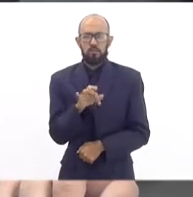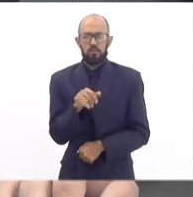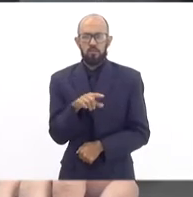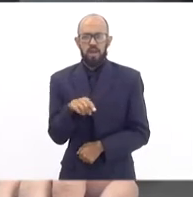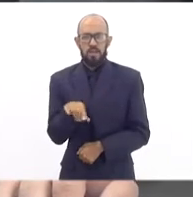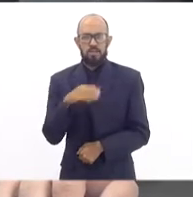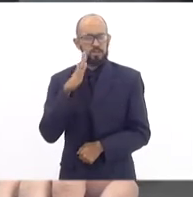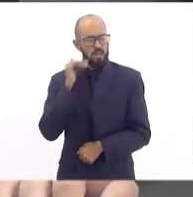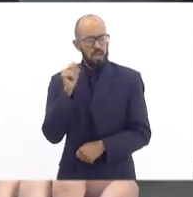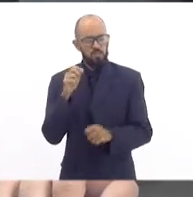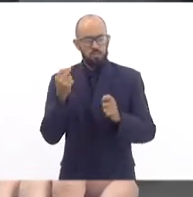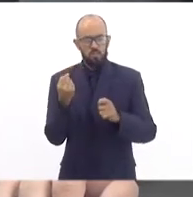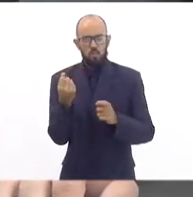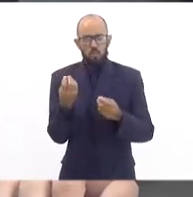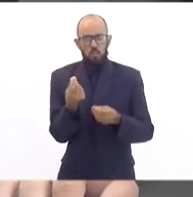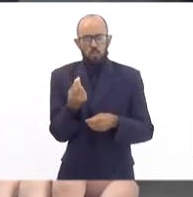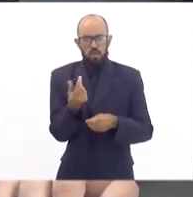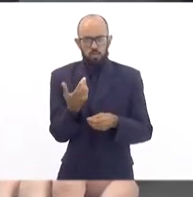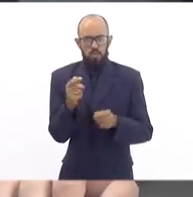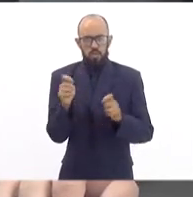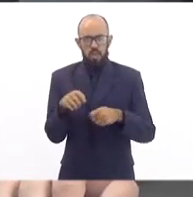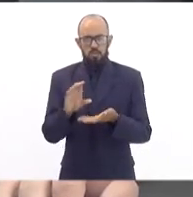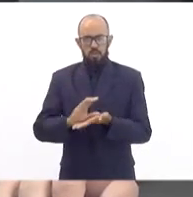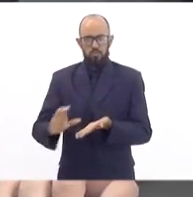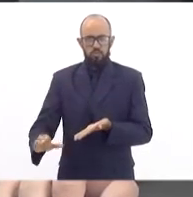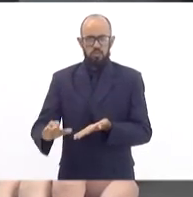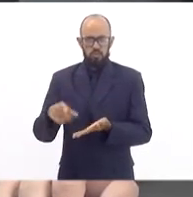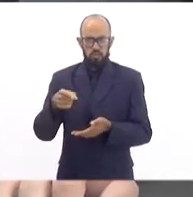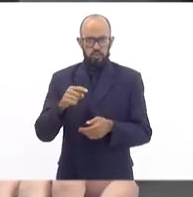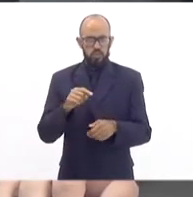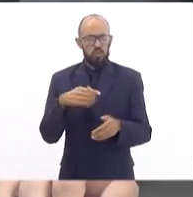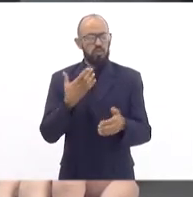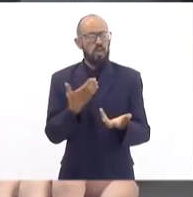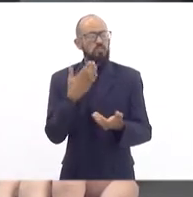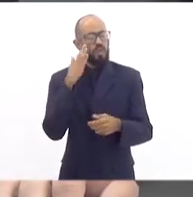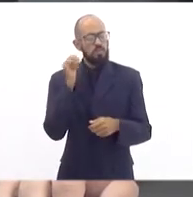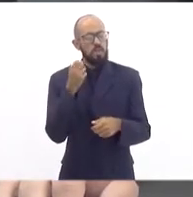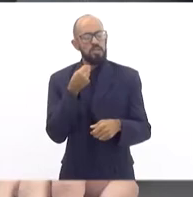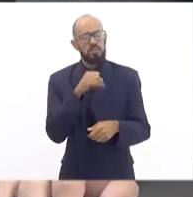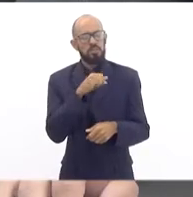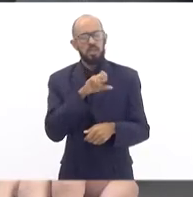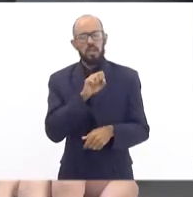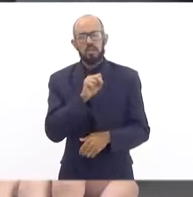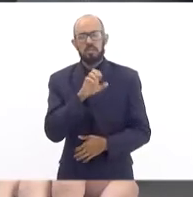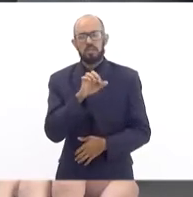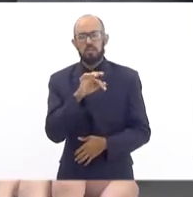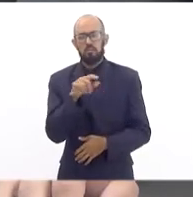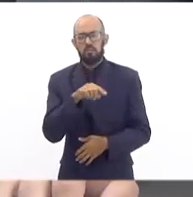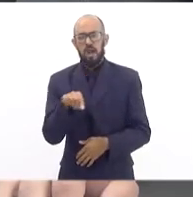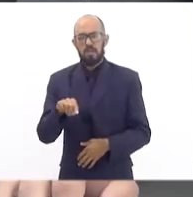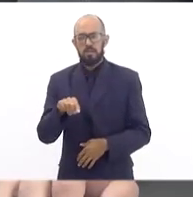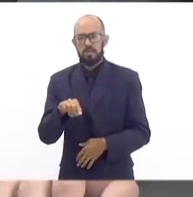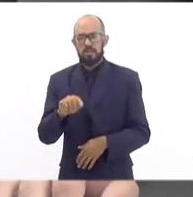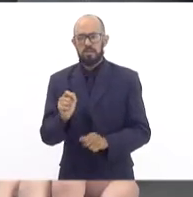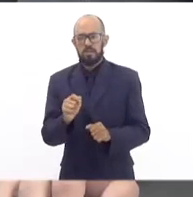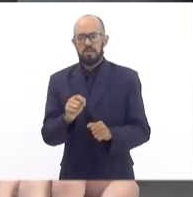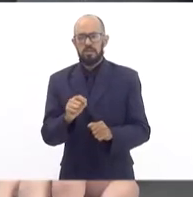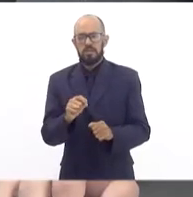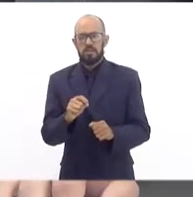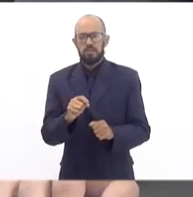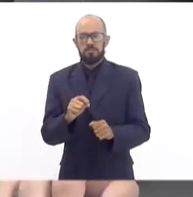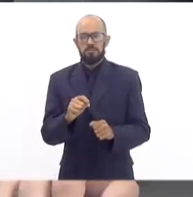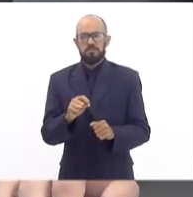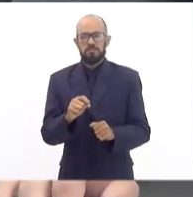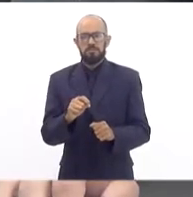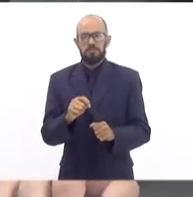ser investido no Estado e quanto tem caixa do Estado. Queria saber se a Secretaria de Fazenda foi, vamos dizer, um